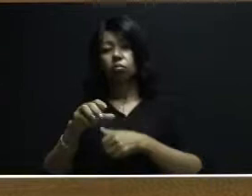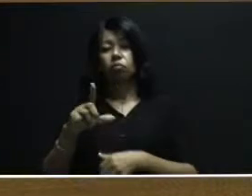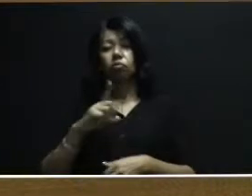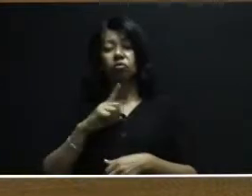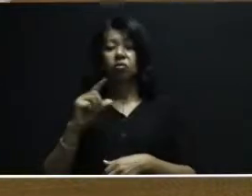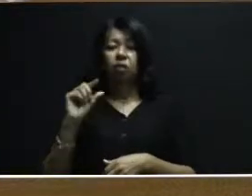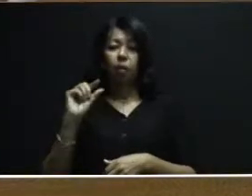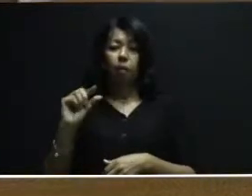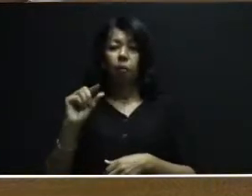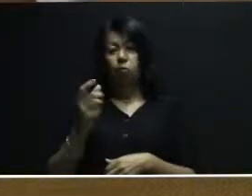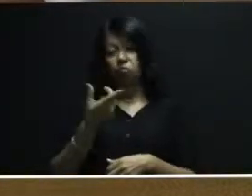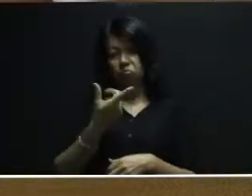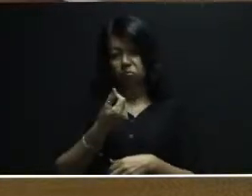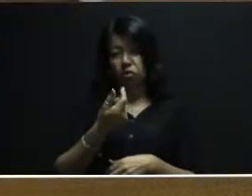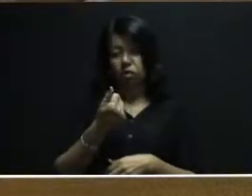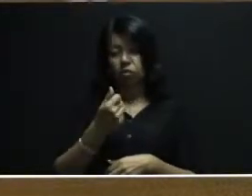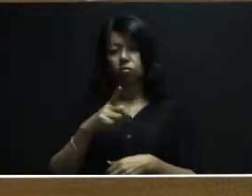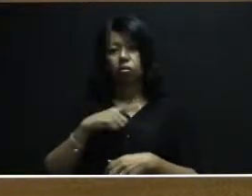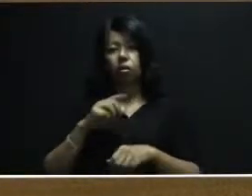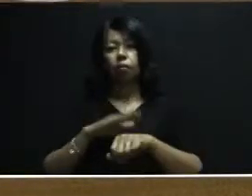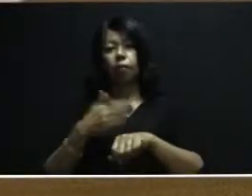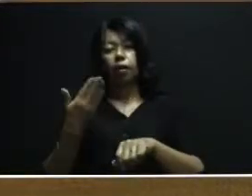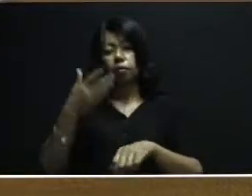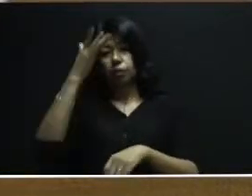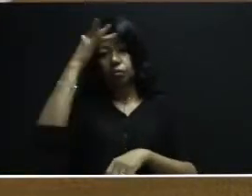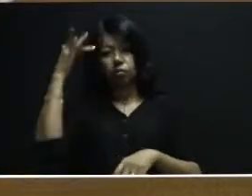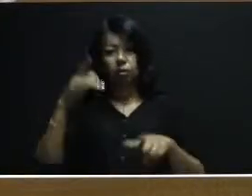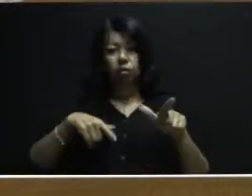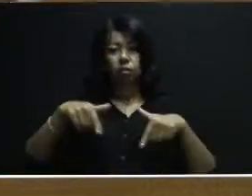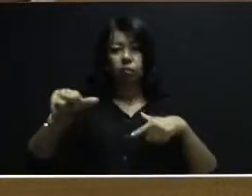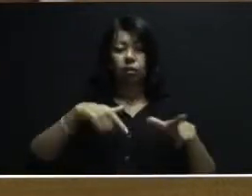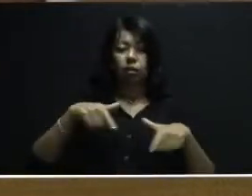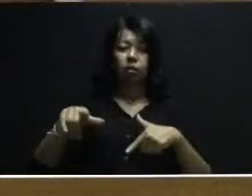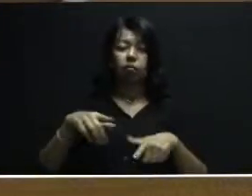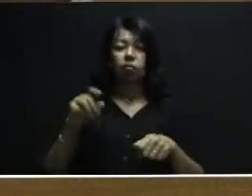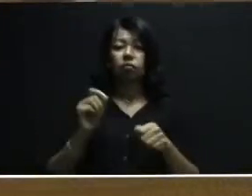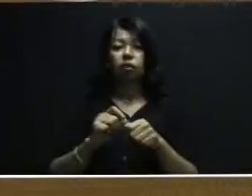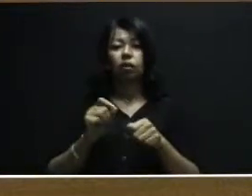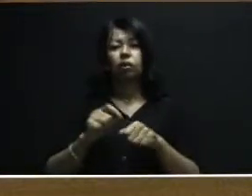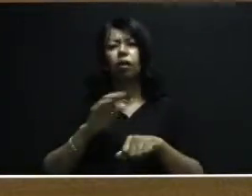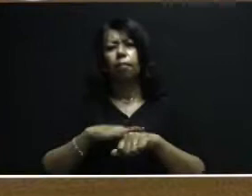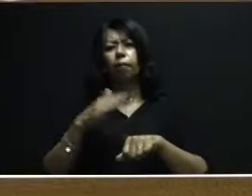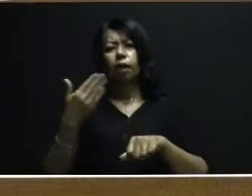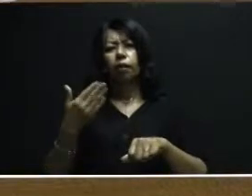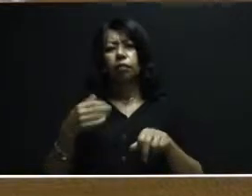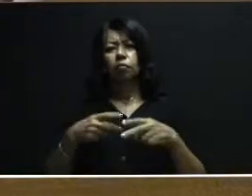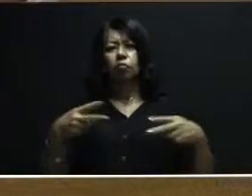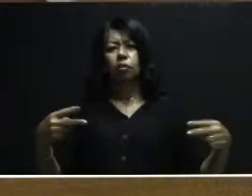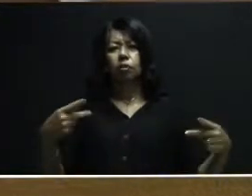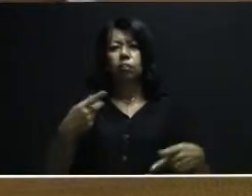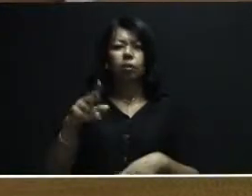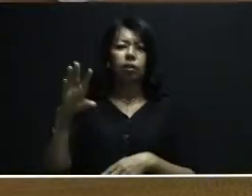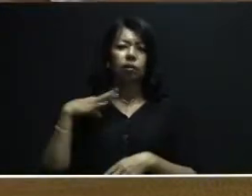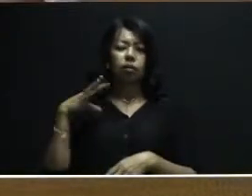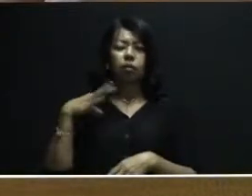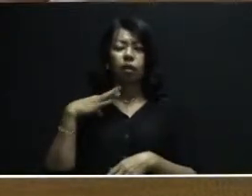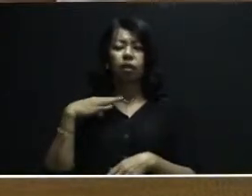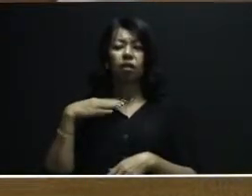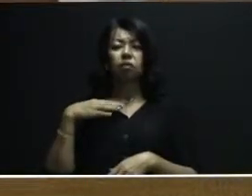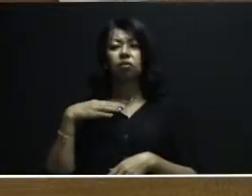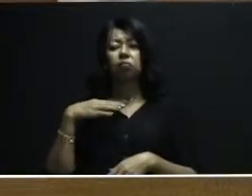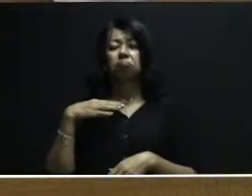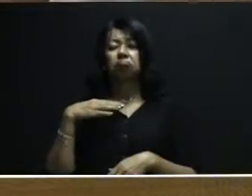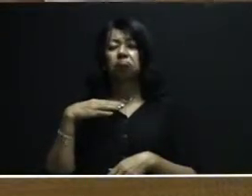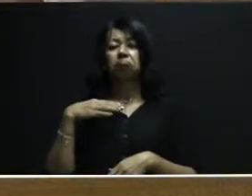pouca verba, tínhamos mais trabalhadores, fazia-se muito mais pelo município do que se